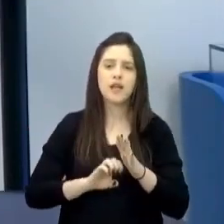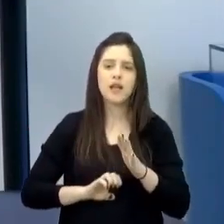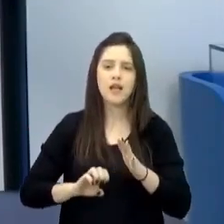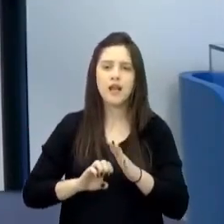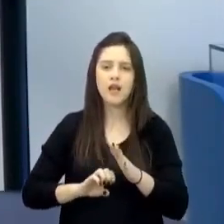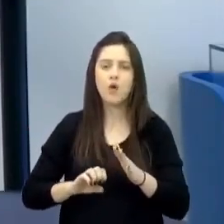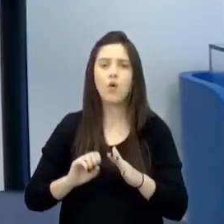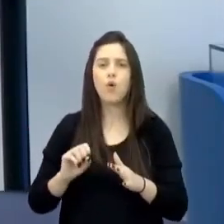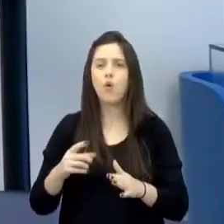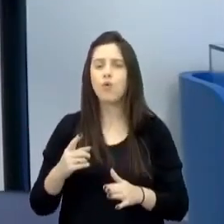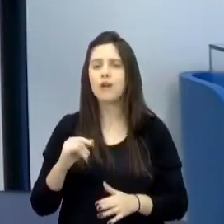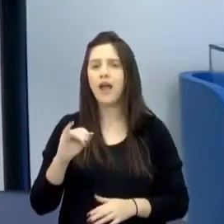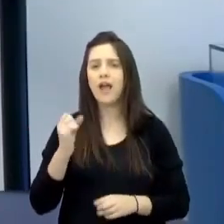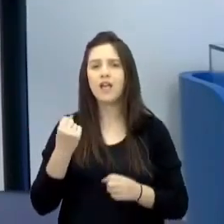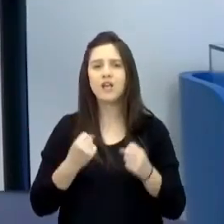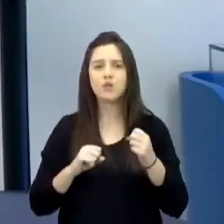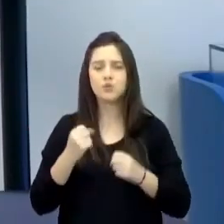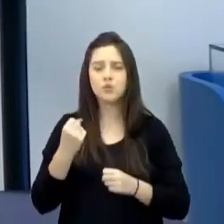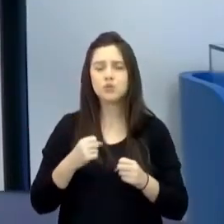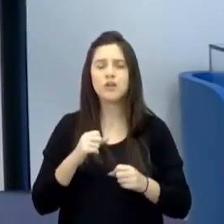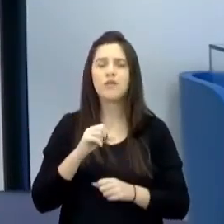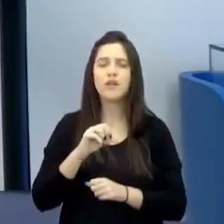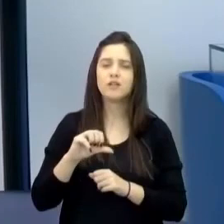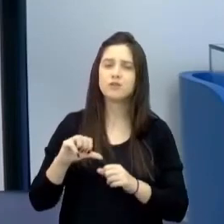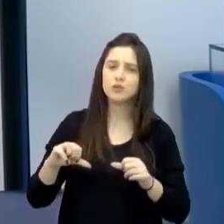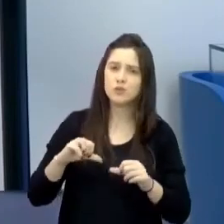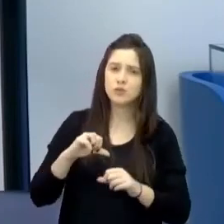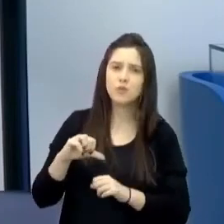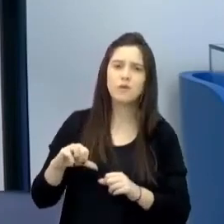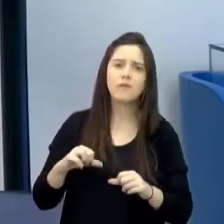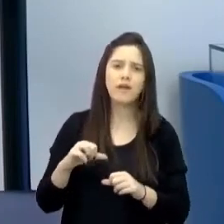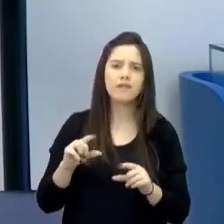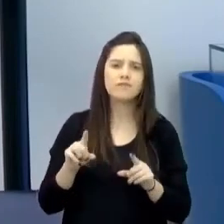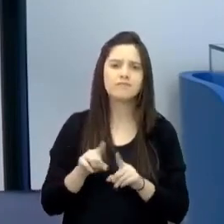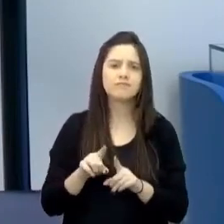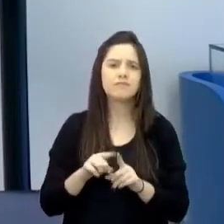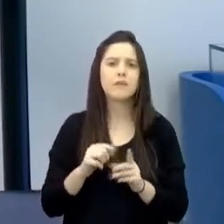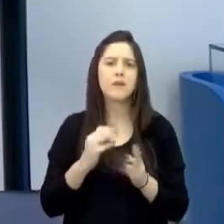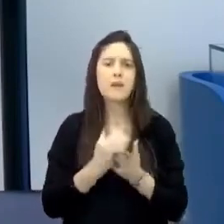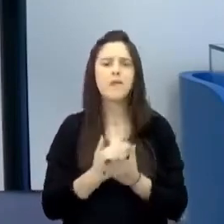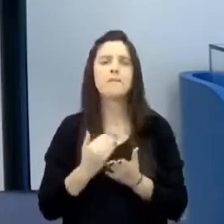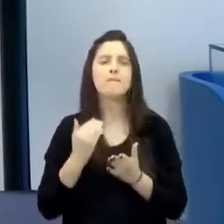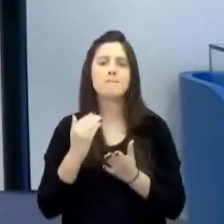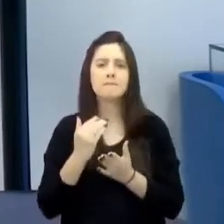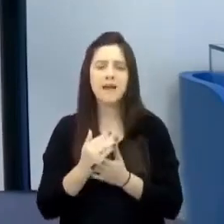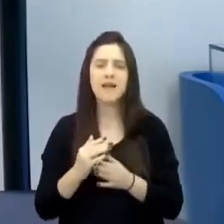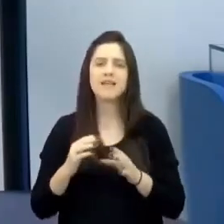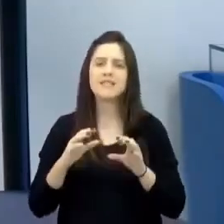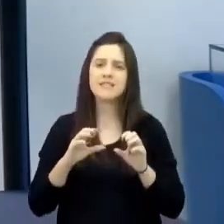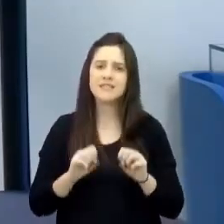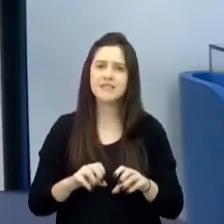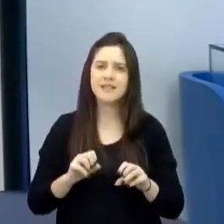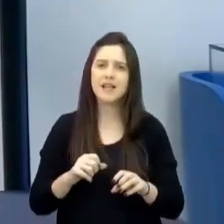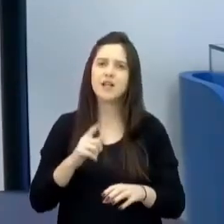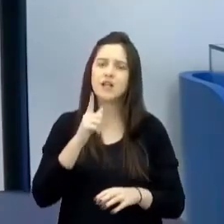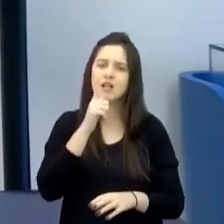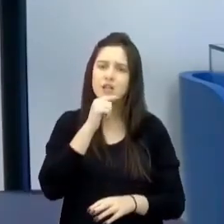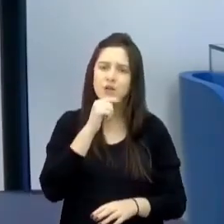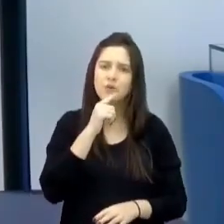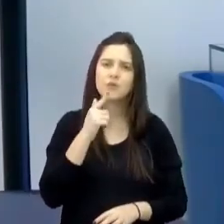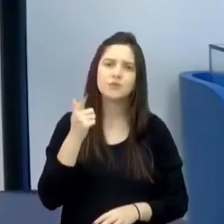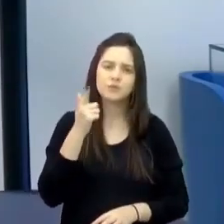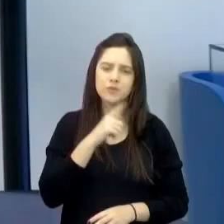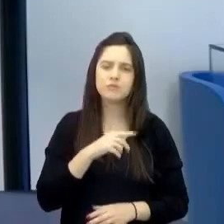na indústria, que ele vai ser transformado em chocolate, vai acontecer o quê? Eu tenho mais gasto de água para que isso então possa